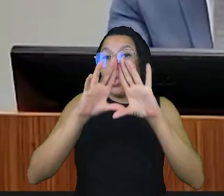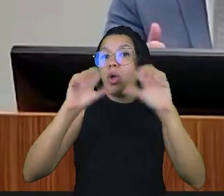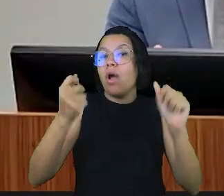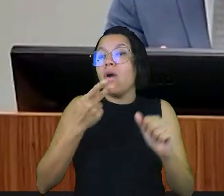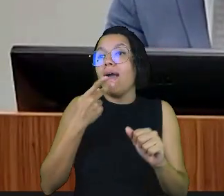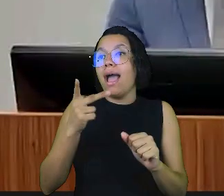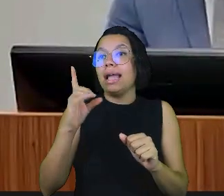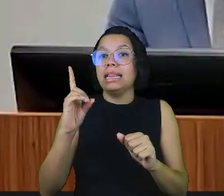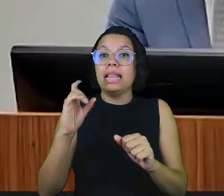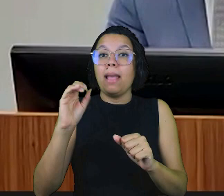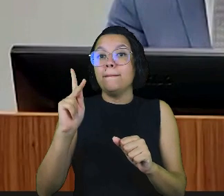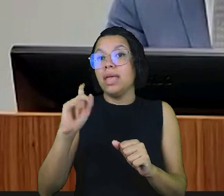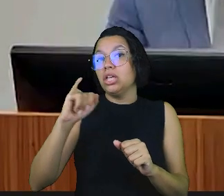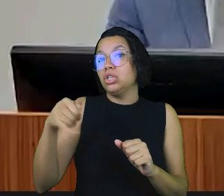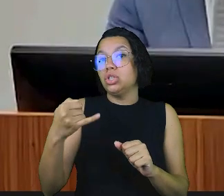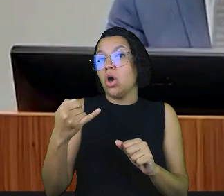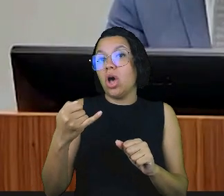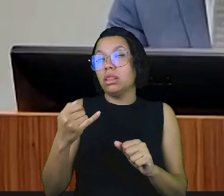para execução fiscal.